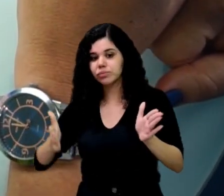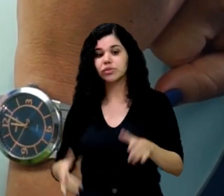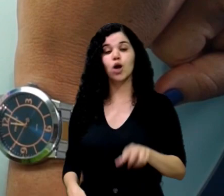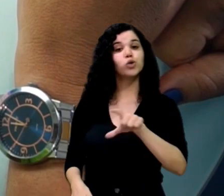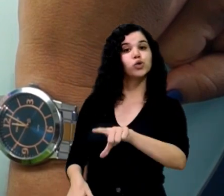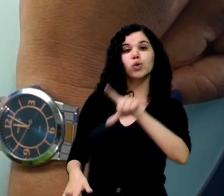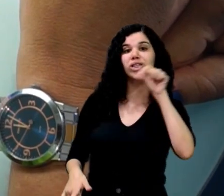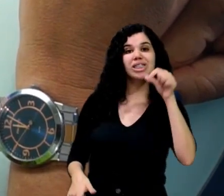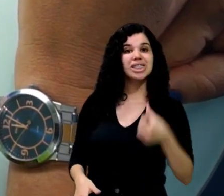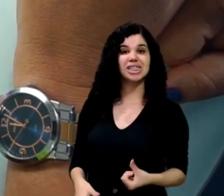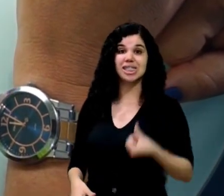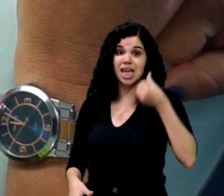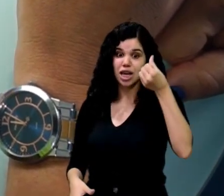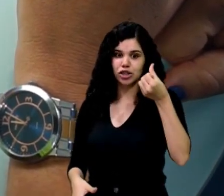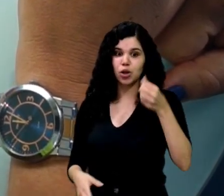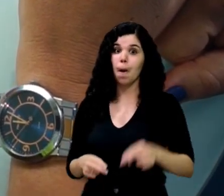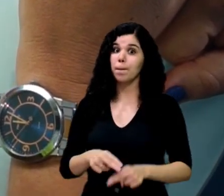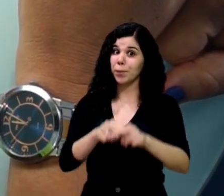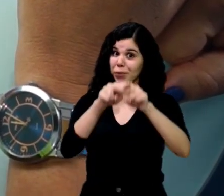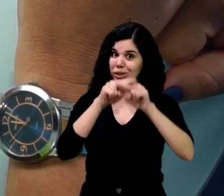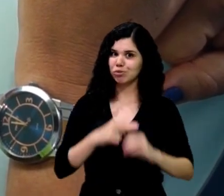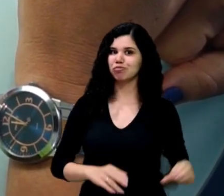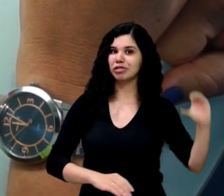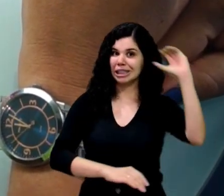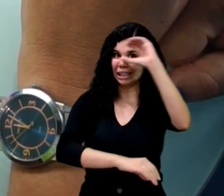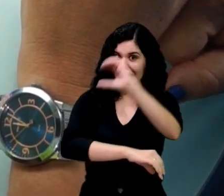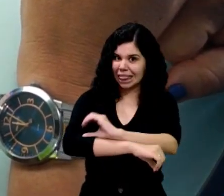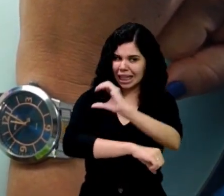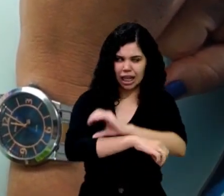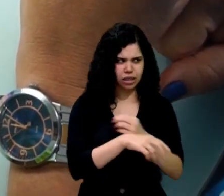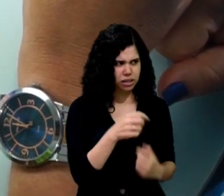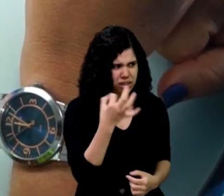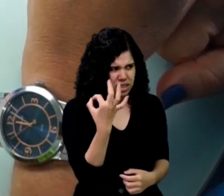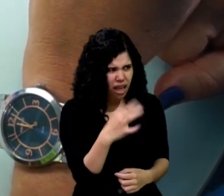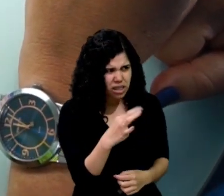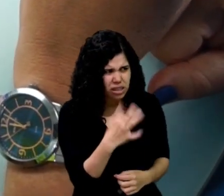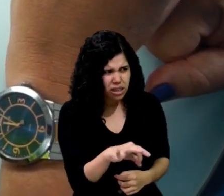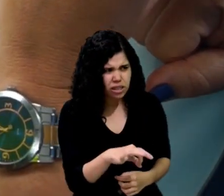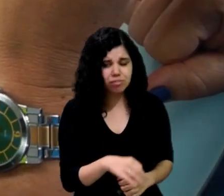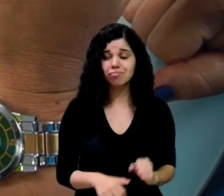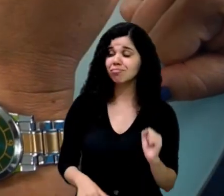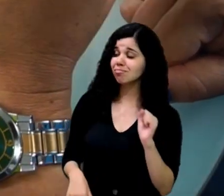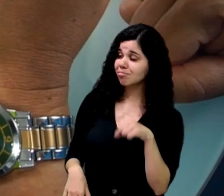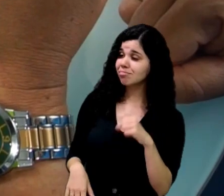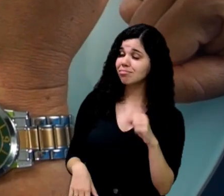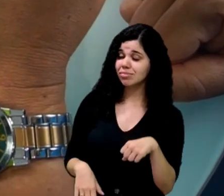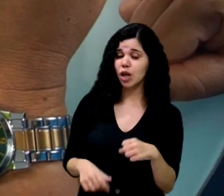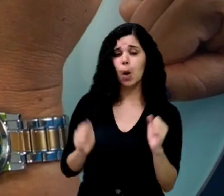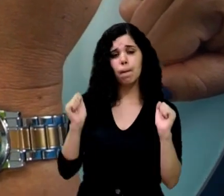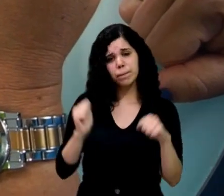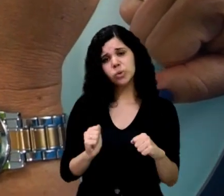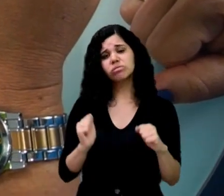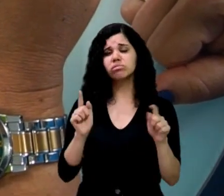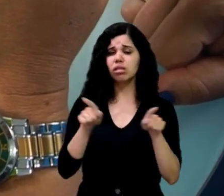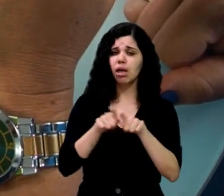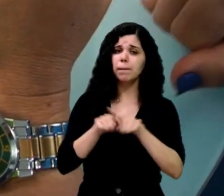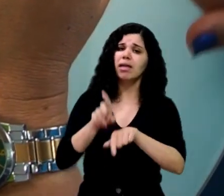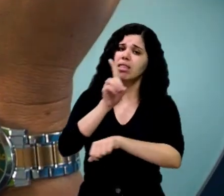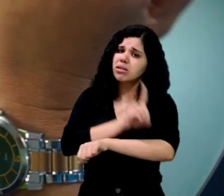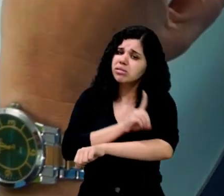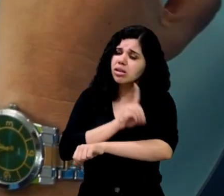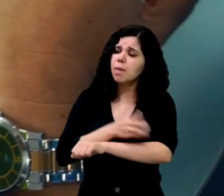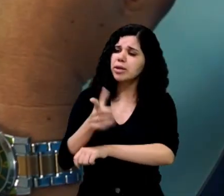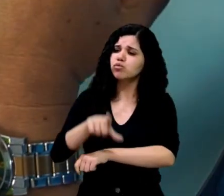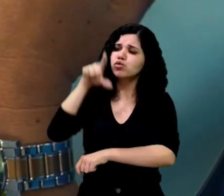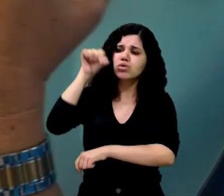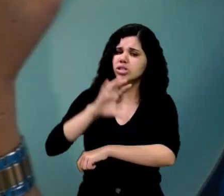o 6. Lógico que eu vou colocar na centena. Tem certeza, professora? Tenho certeza. Eu poderia colocar na dezena, mas eu vou deixar ele na